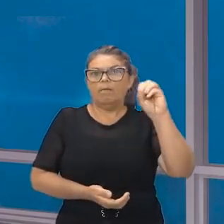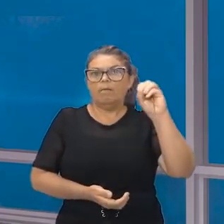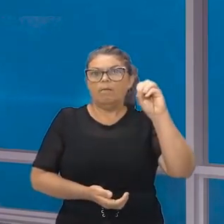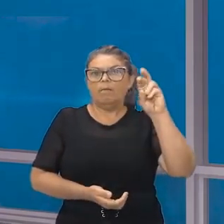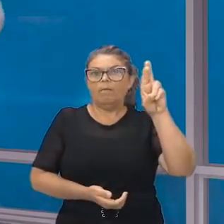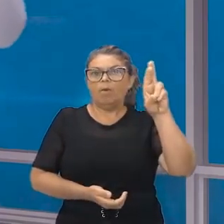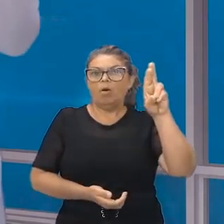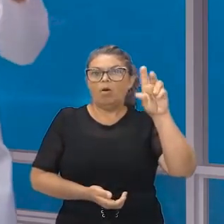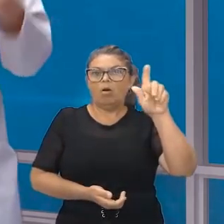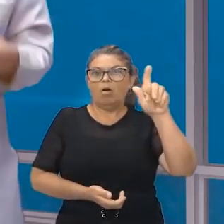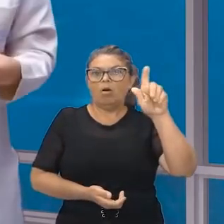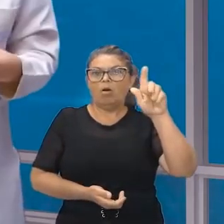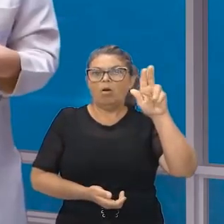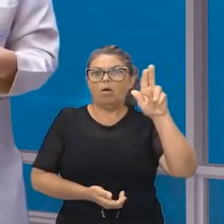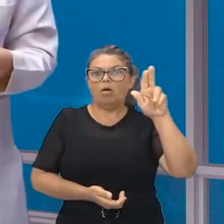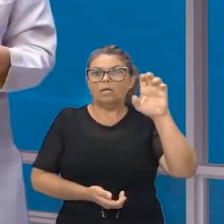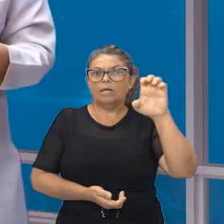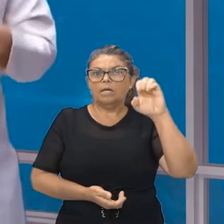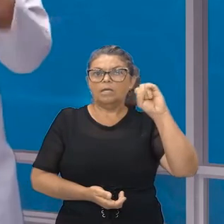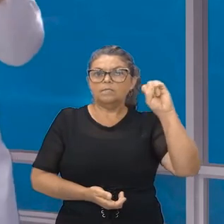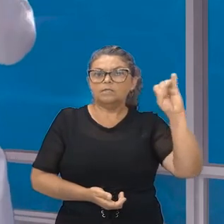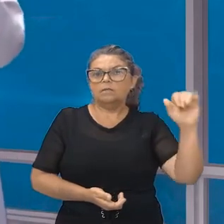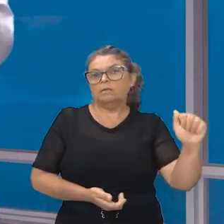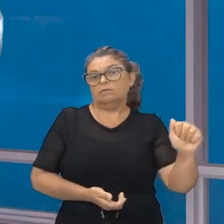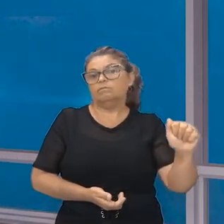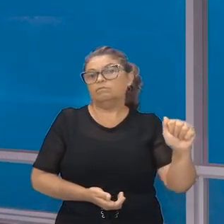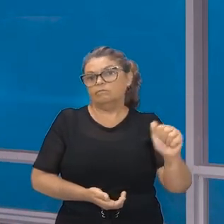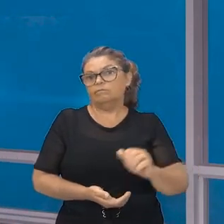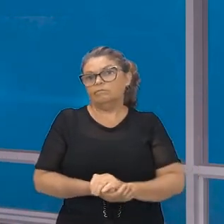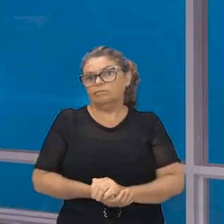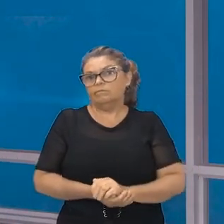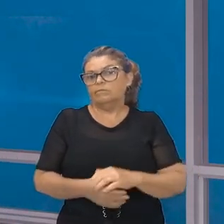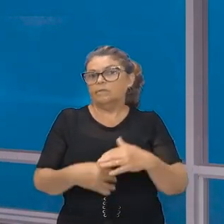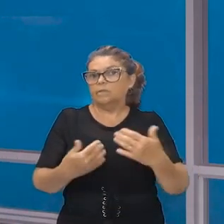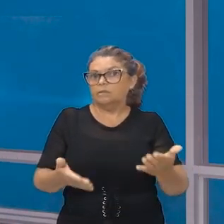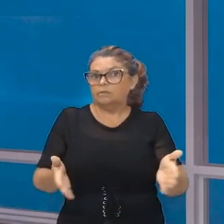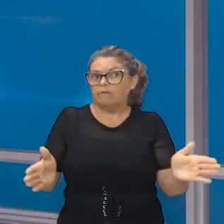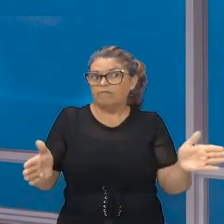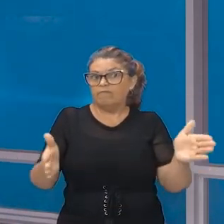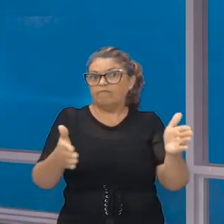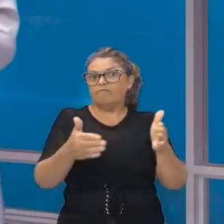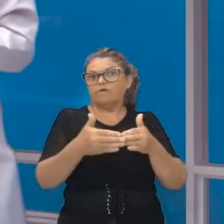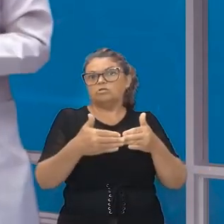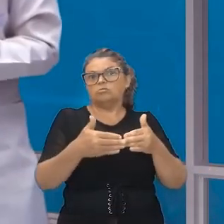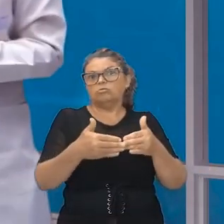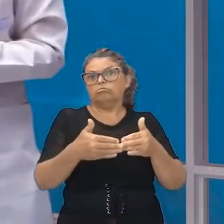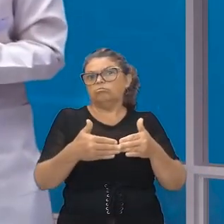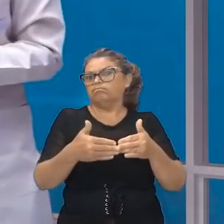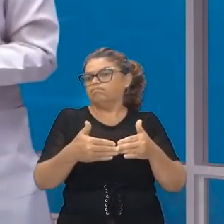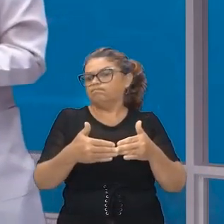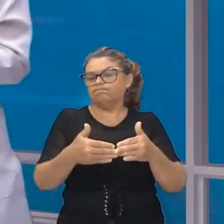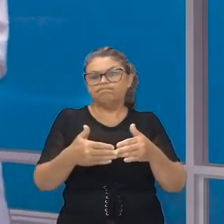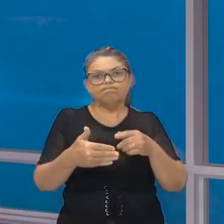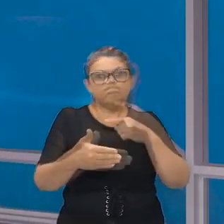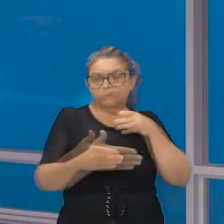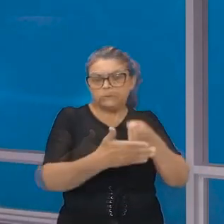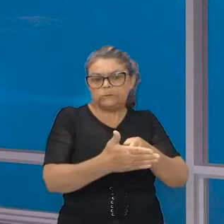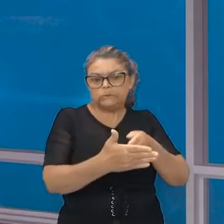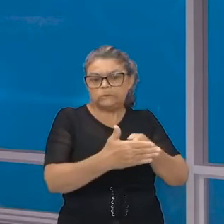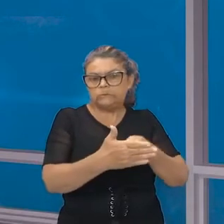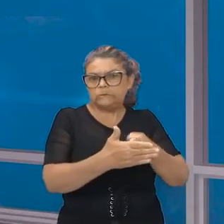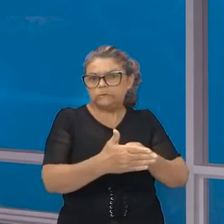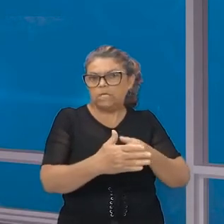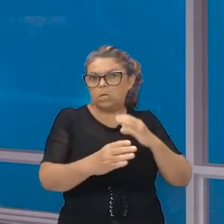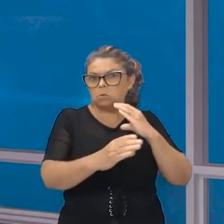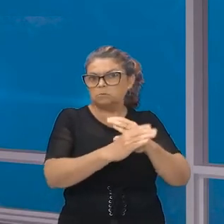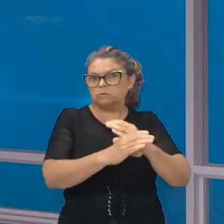turcos otomanos, fecharam ali, ficou mais difícil o acesso a essas mercadorias e isso, essa falta